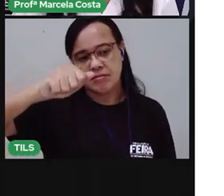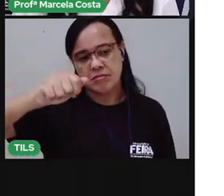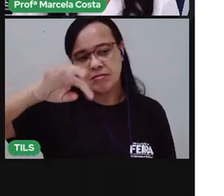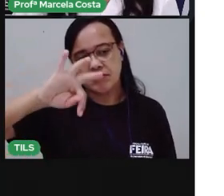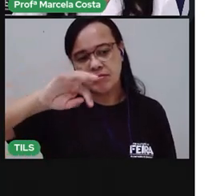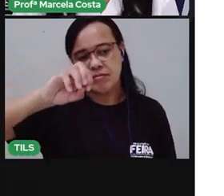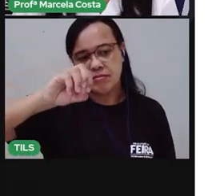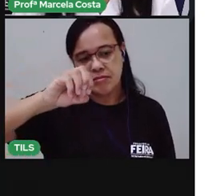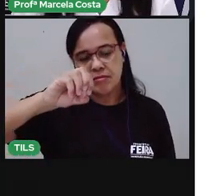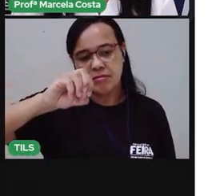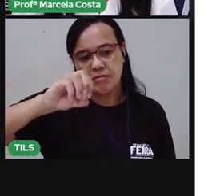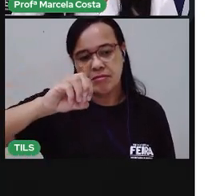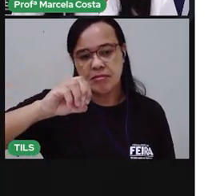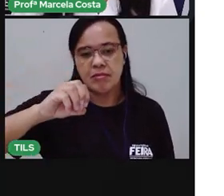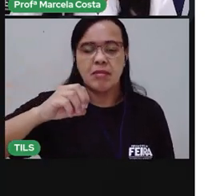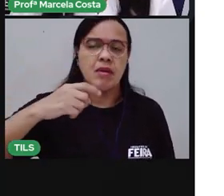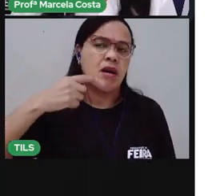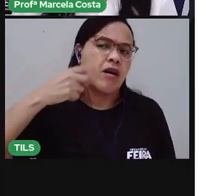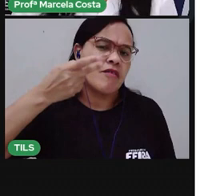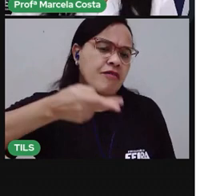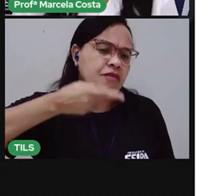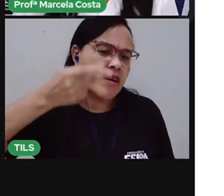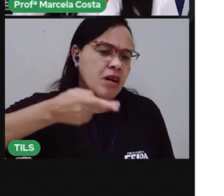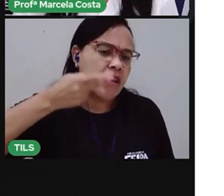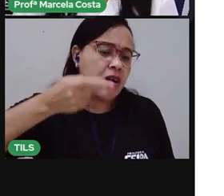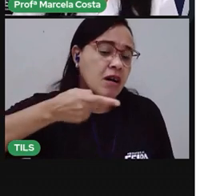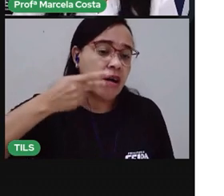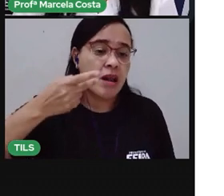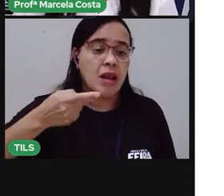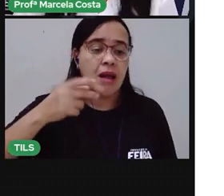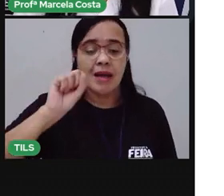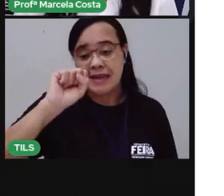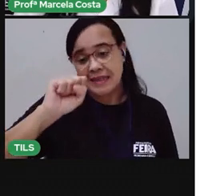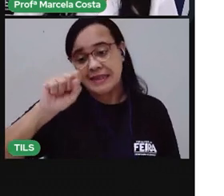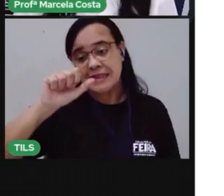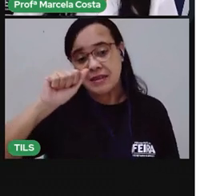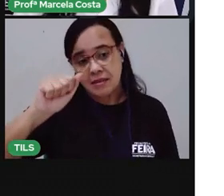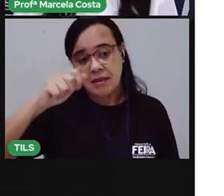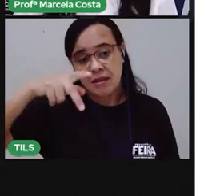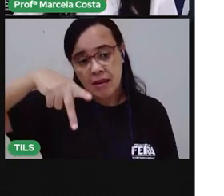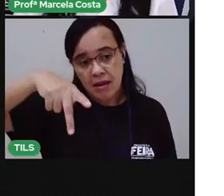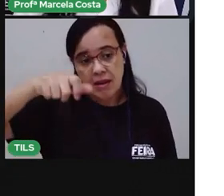quantas vezes você abra a boca para dizer a palavra sapato